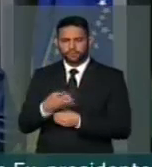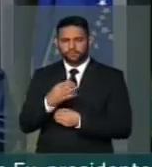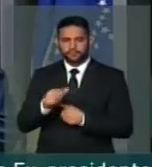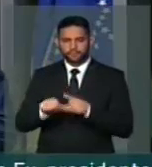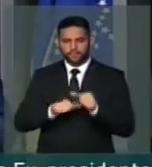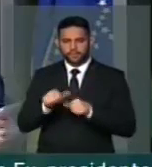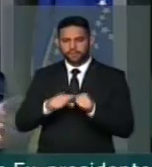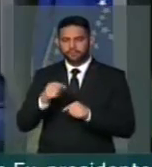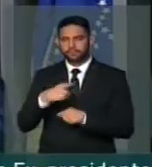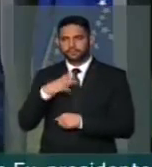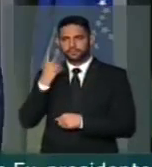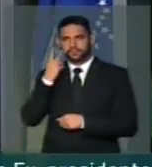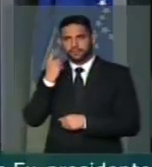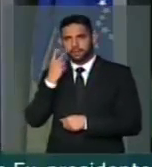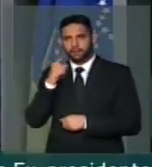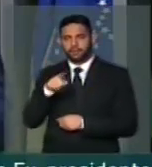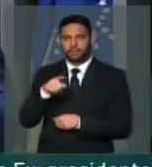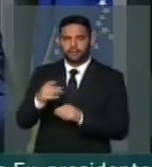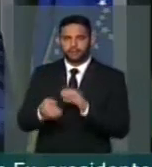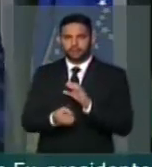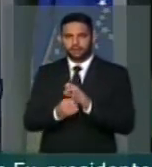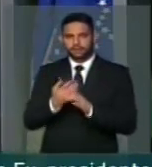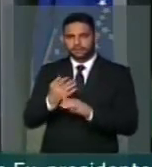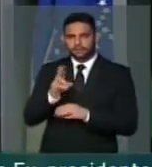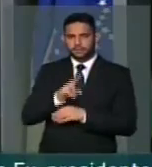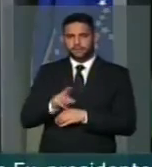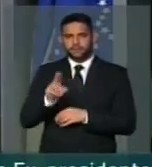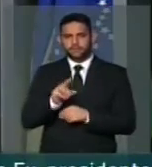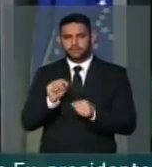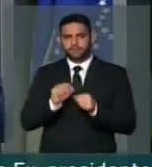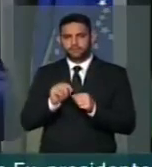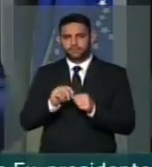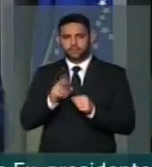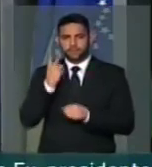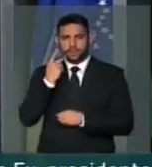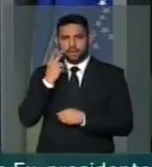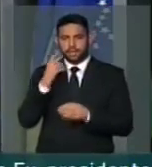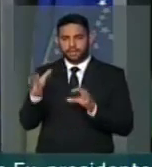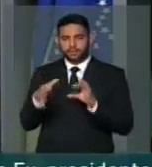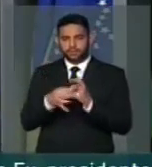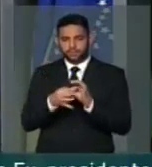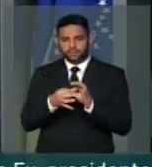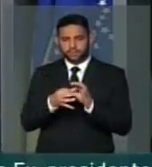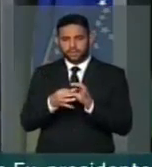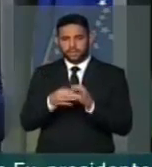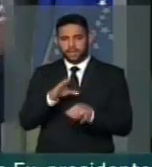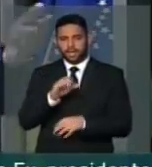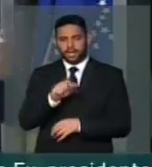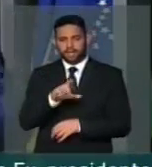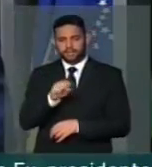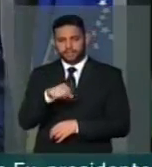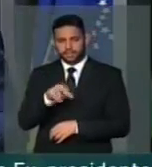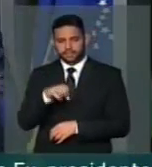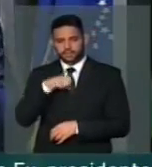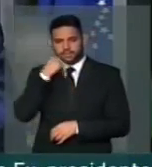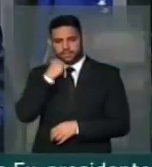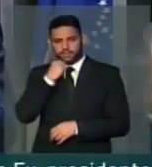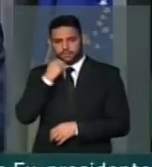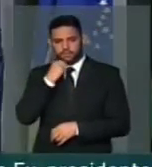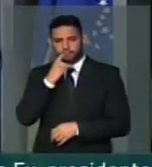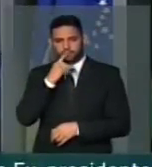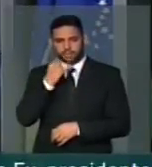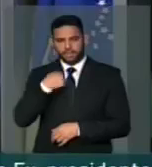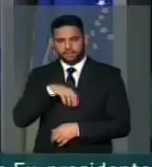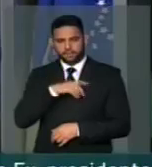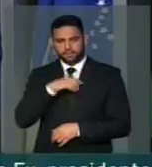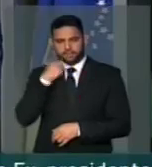Ceará. E ali, na construção da famosa União pelo Ceará, ele se junta a Carlos Gereissati, senador, pai do nosso